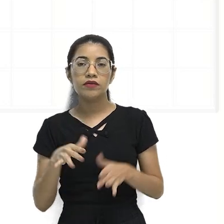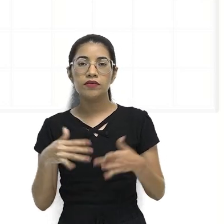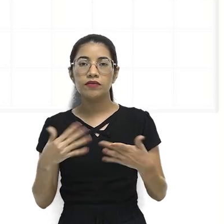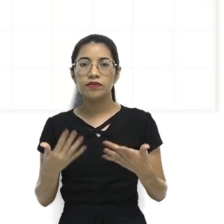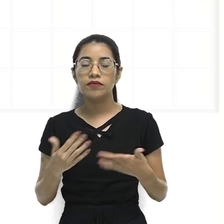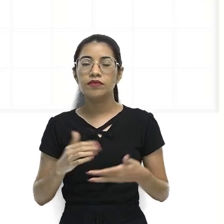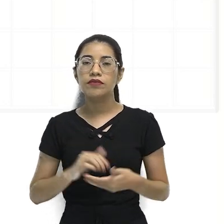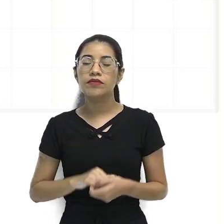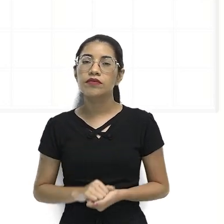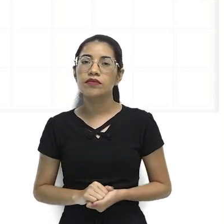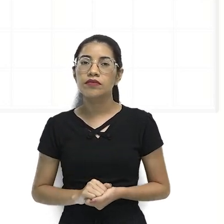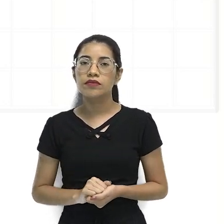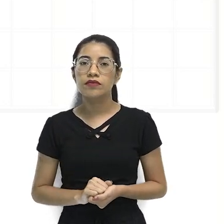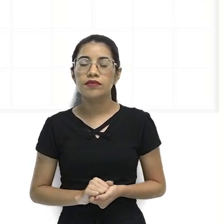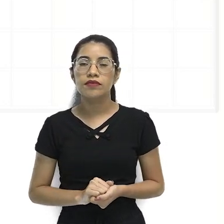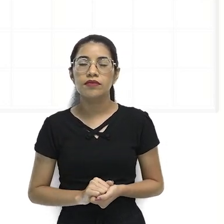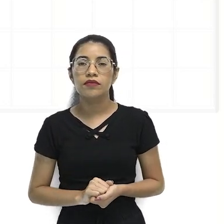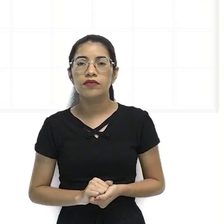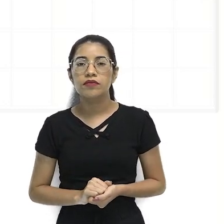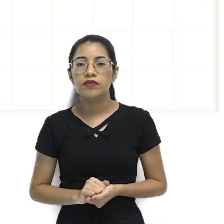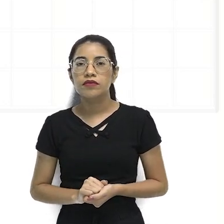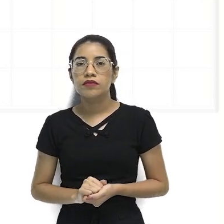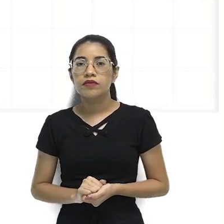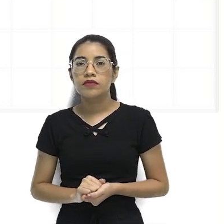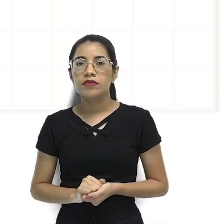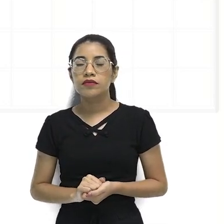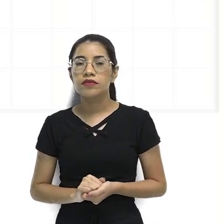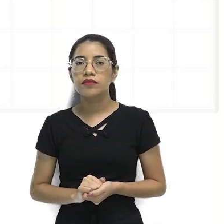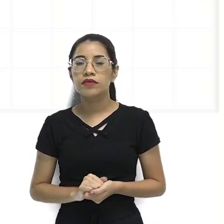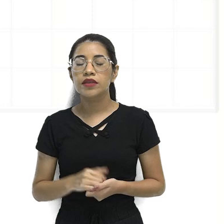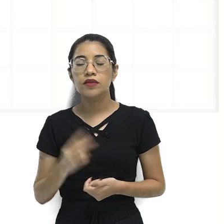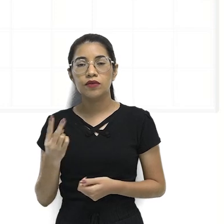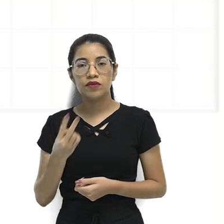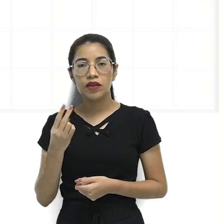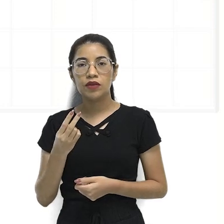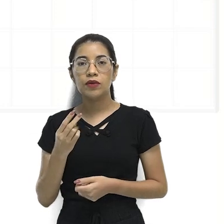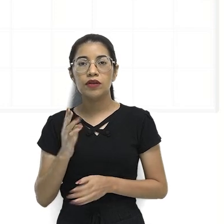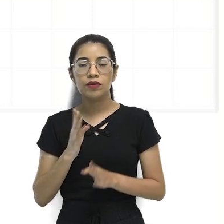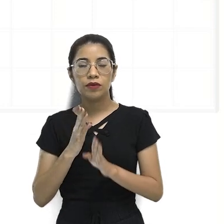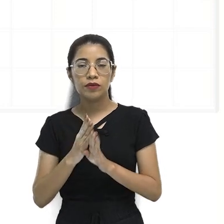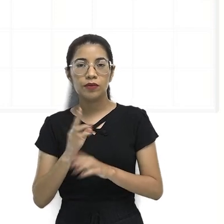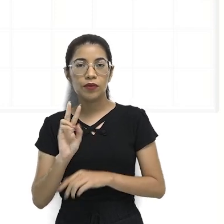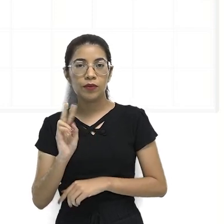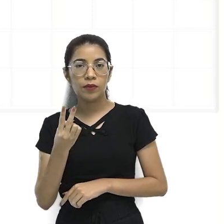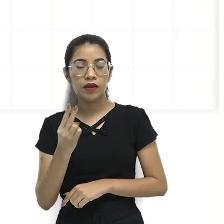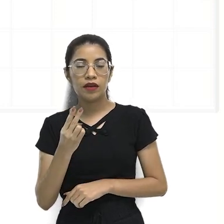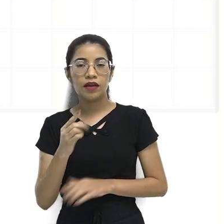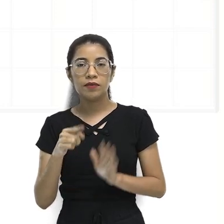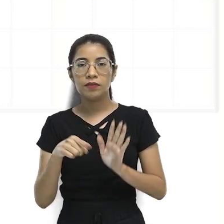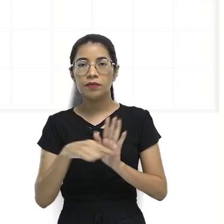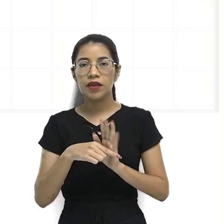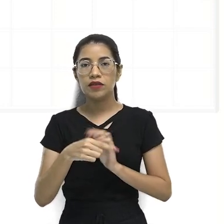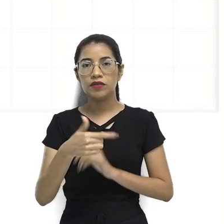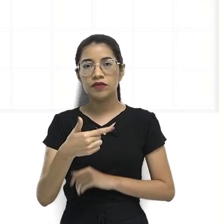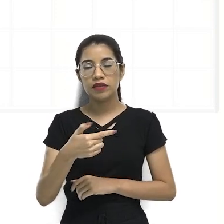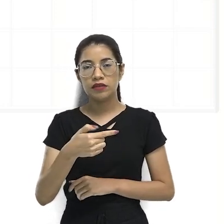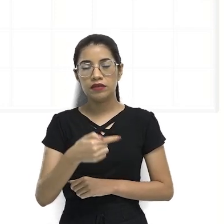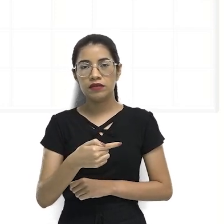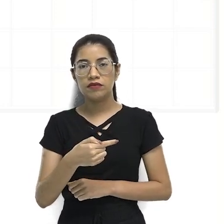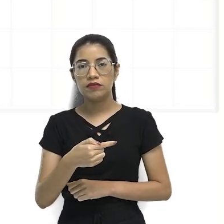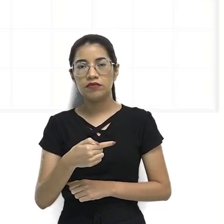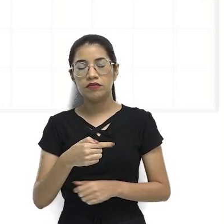vale o valor de H? Então, o valor de H é igual a menos